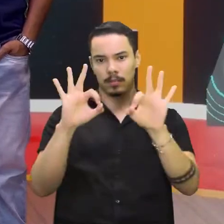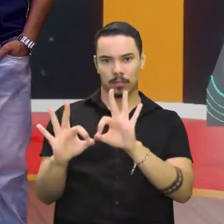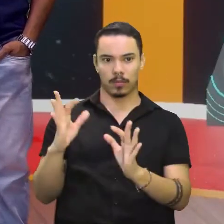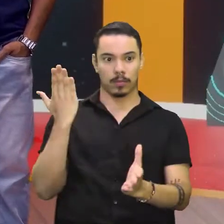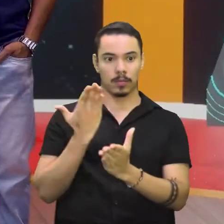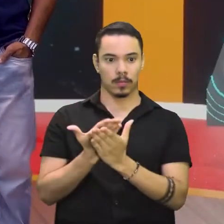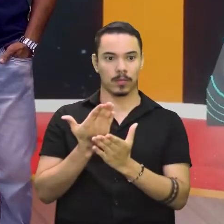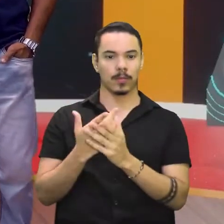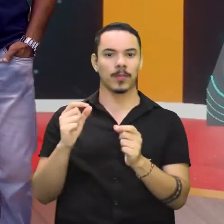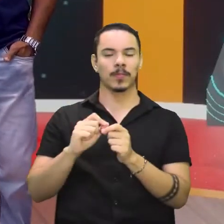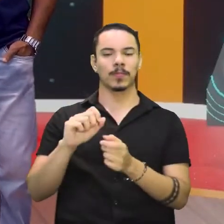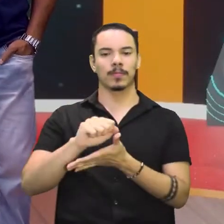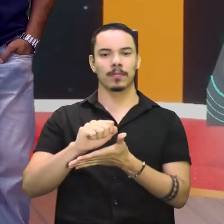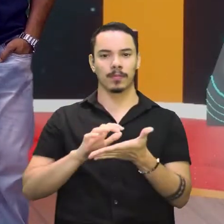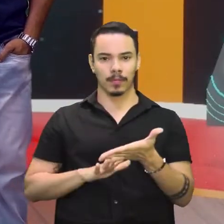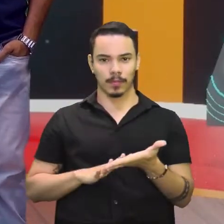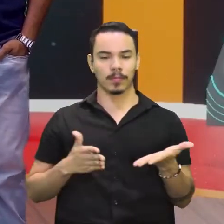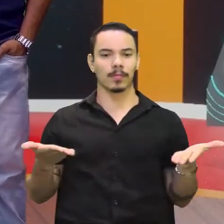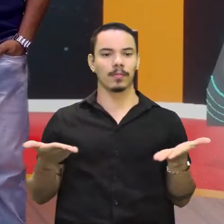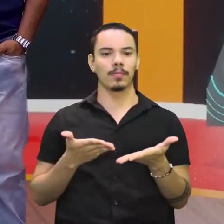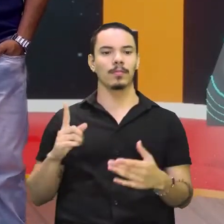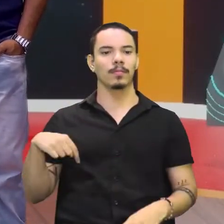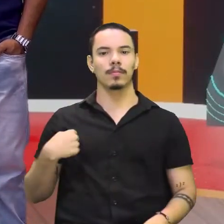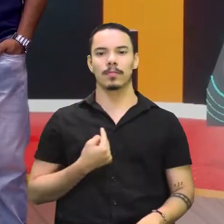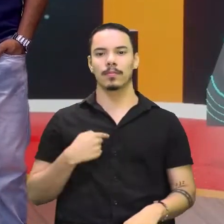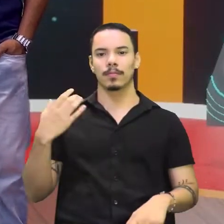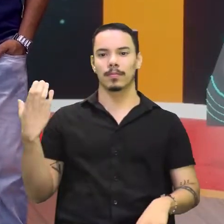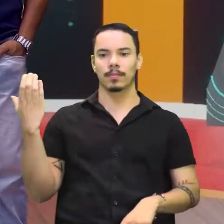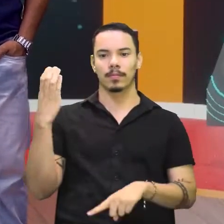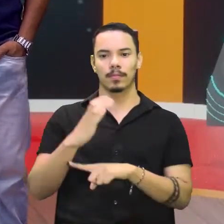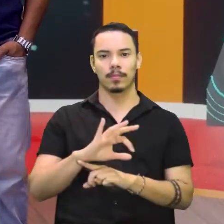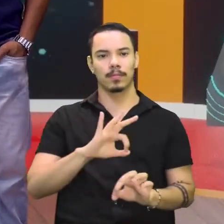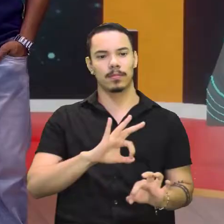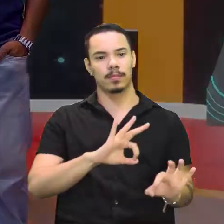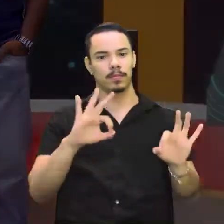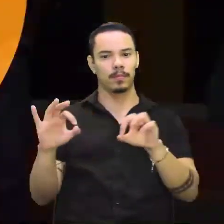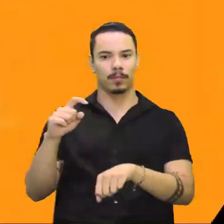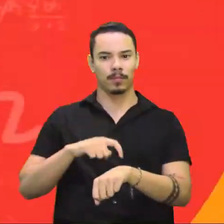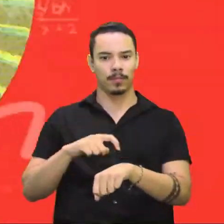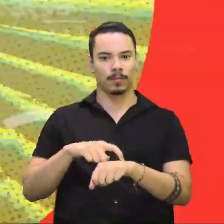Então, agora a gente vai soltar a vinheta porque é hora do quiz.